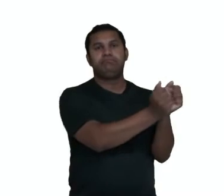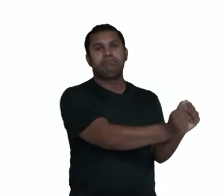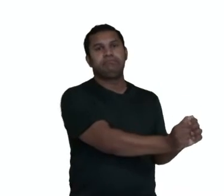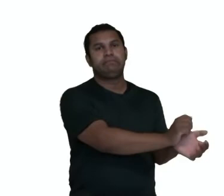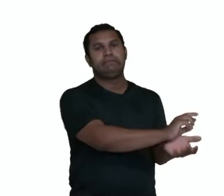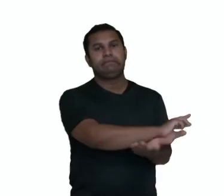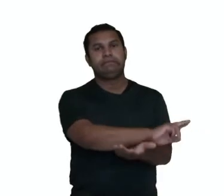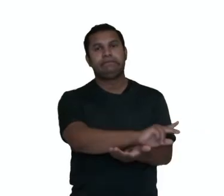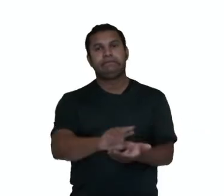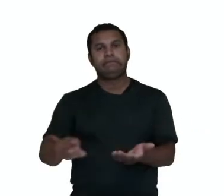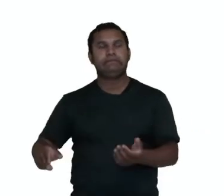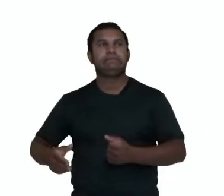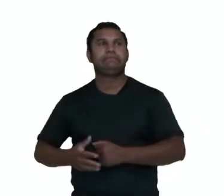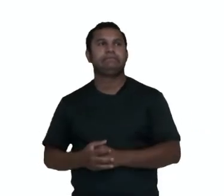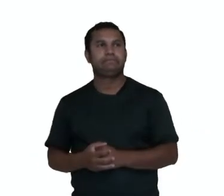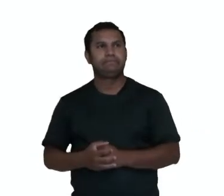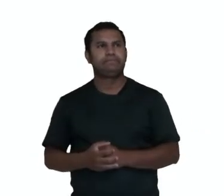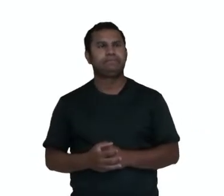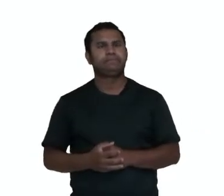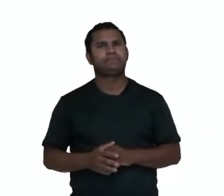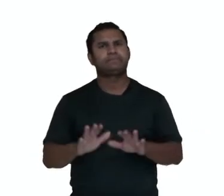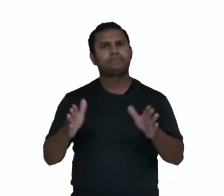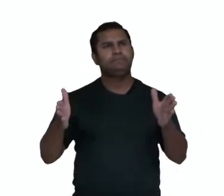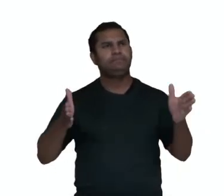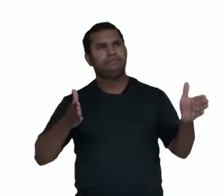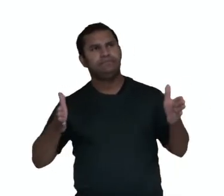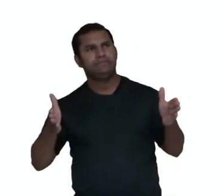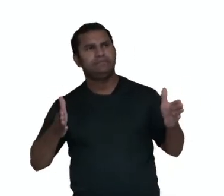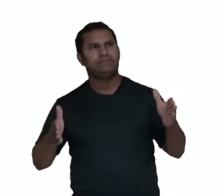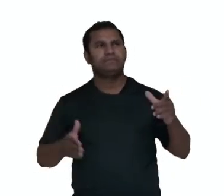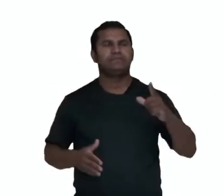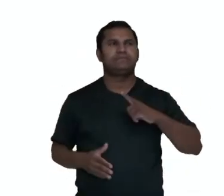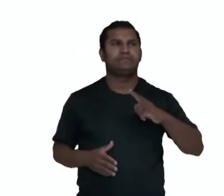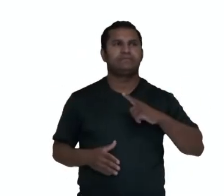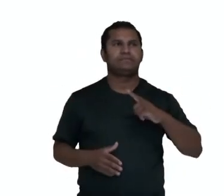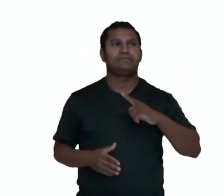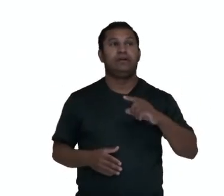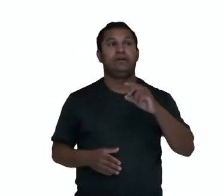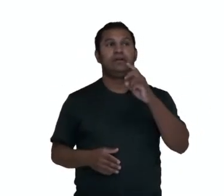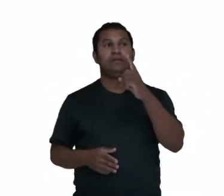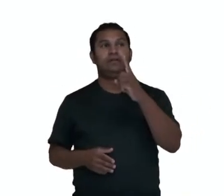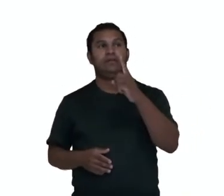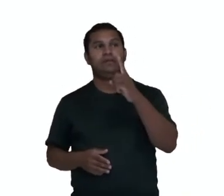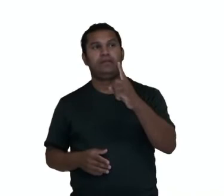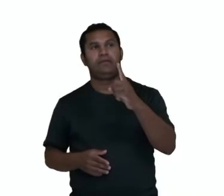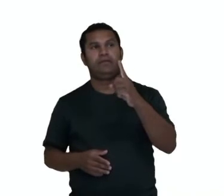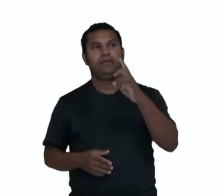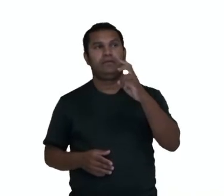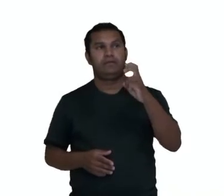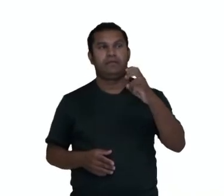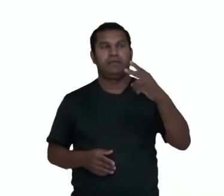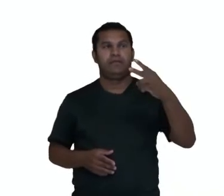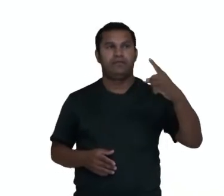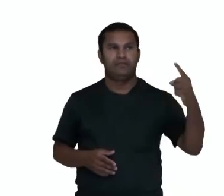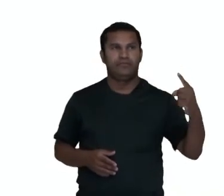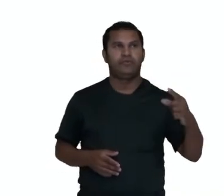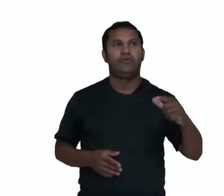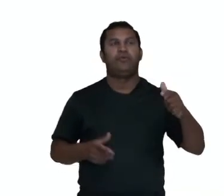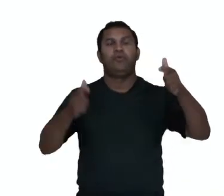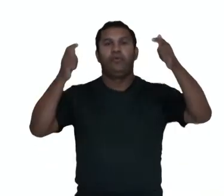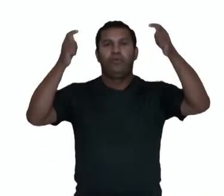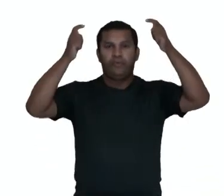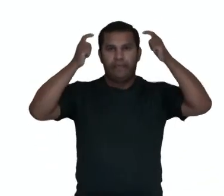outros indígenas, Cortés e seus soldados, cerca de 500 soldados, 16 cavalos, 14 canhões,